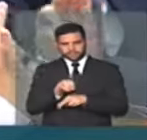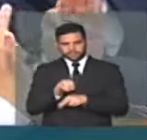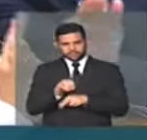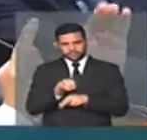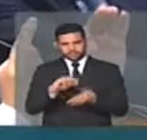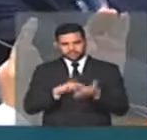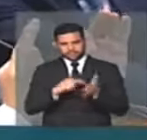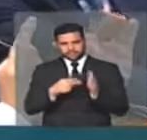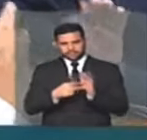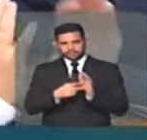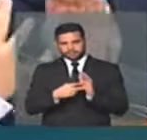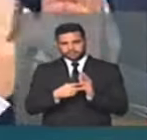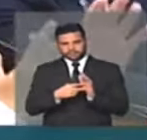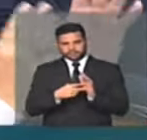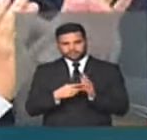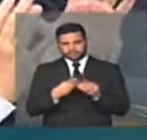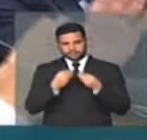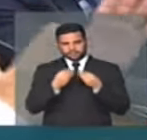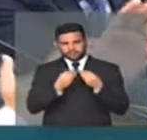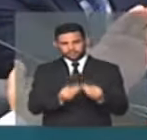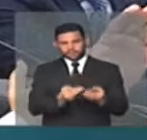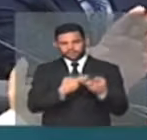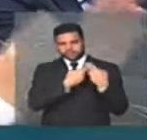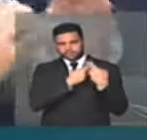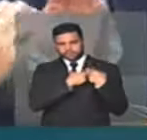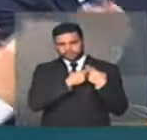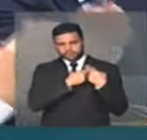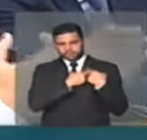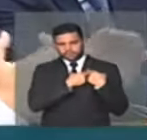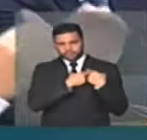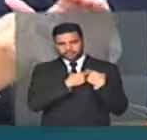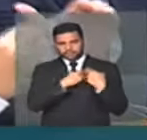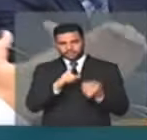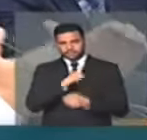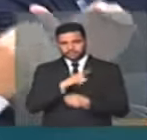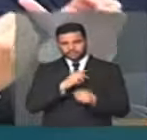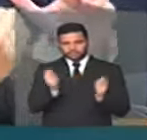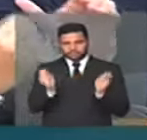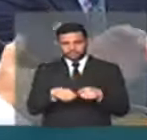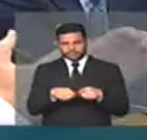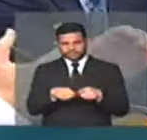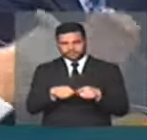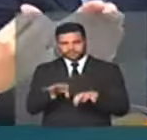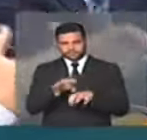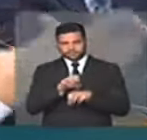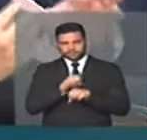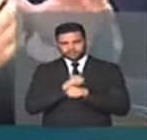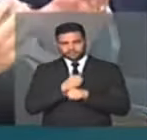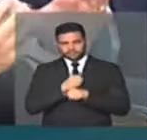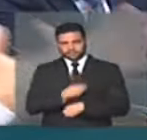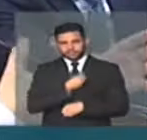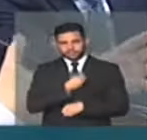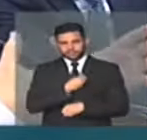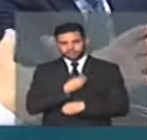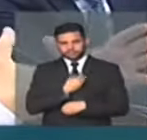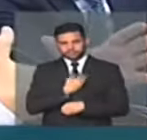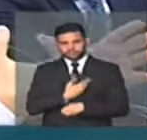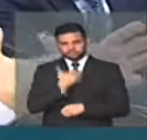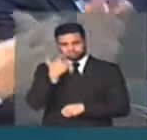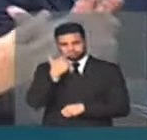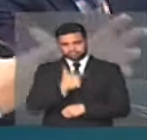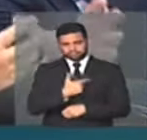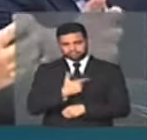presidente, significa dar responsabilidade a quem tem capacidade de assumi-la diante dos seus